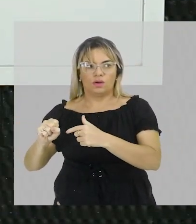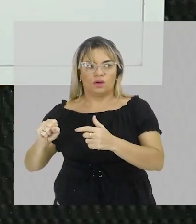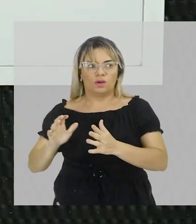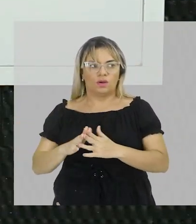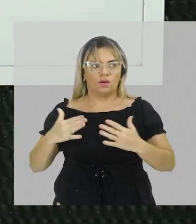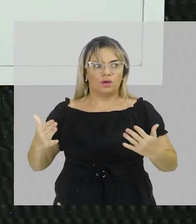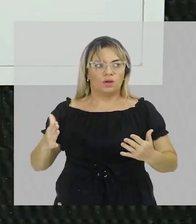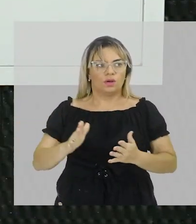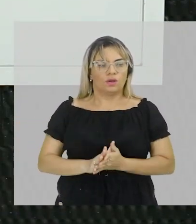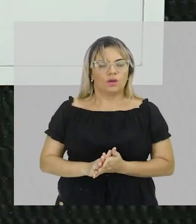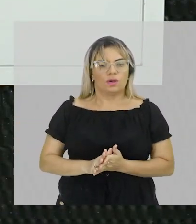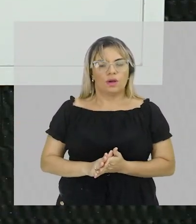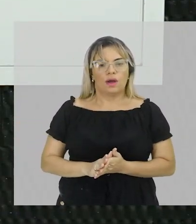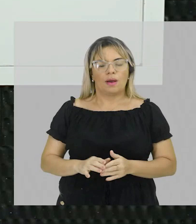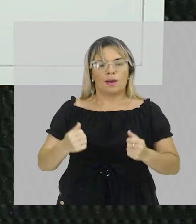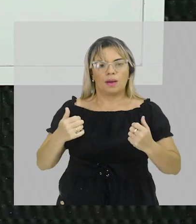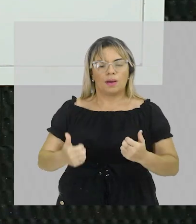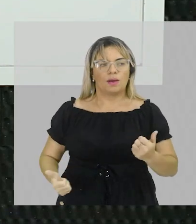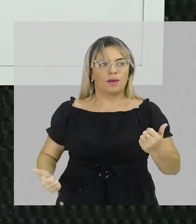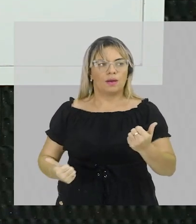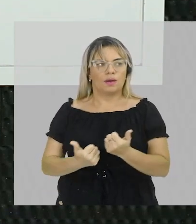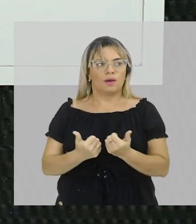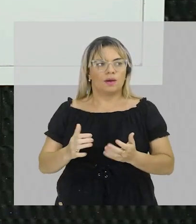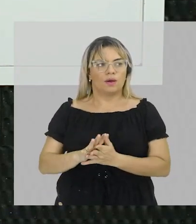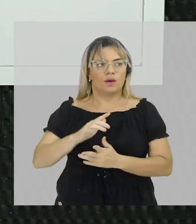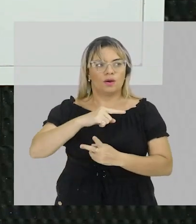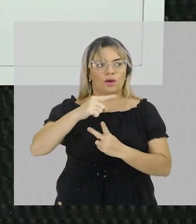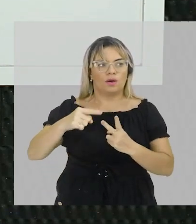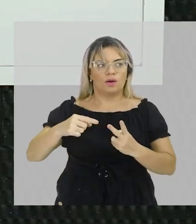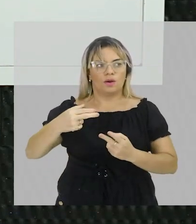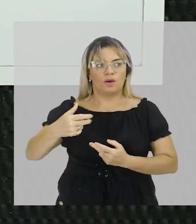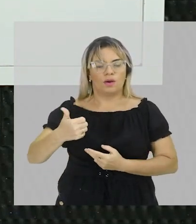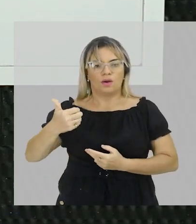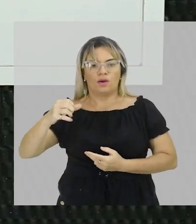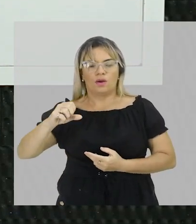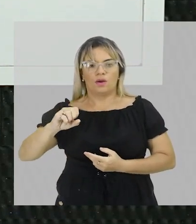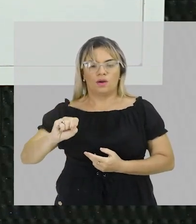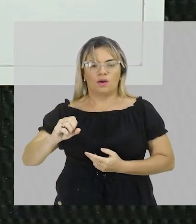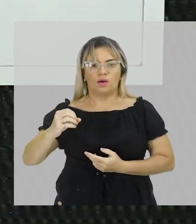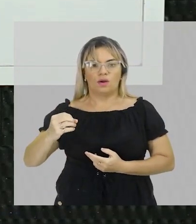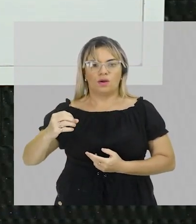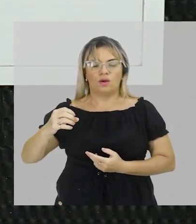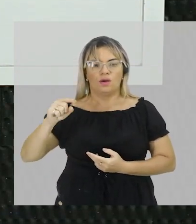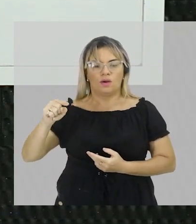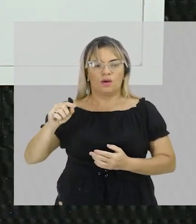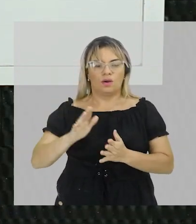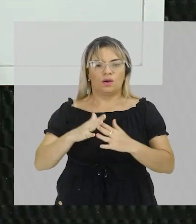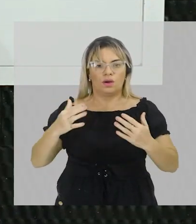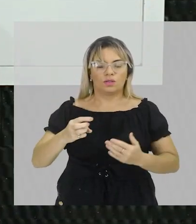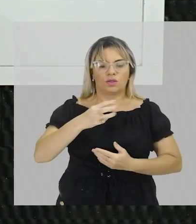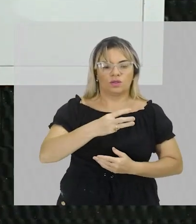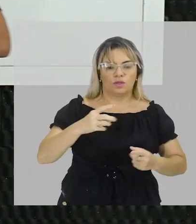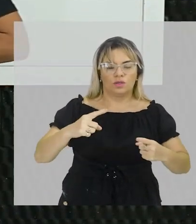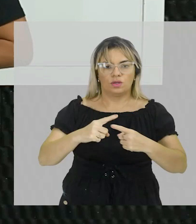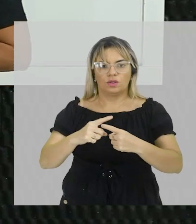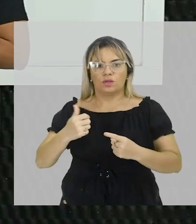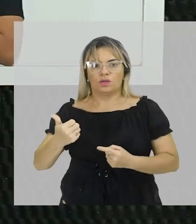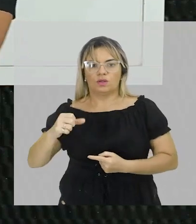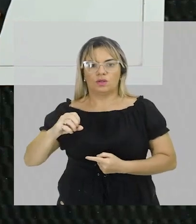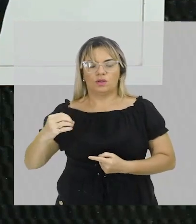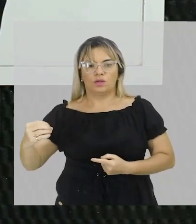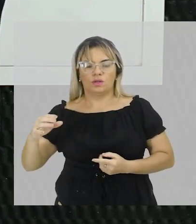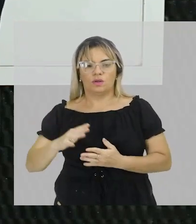180, ó. Se você fizer isso, vai ficar 3 vezes 180, vai dar 540 dividido por